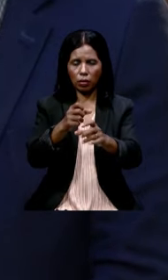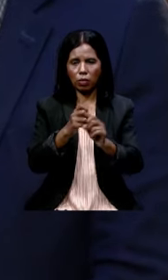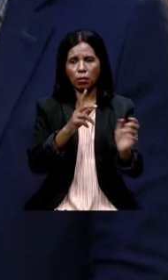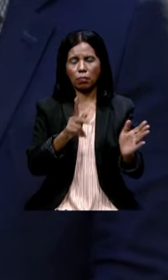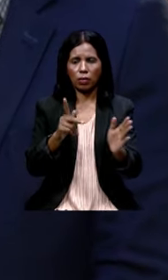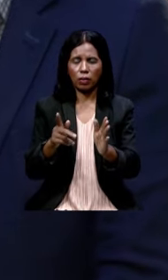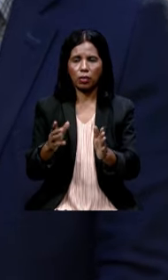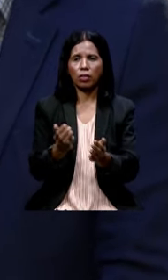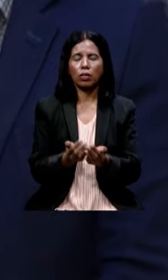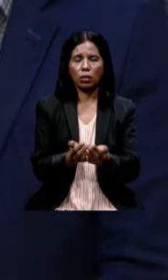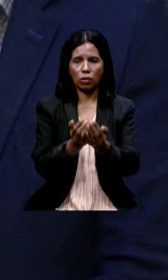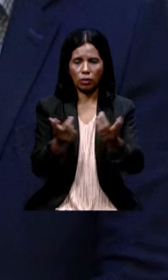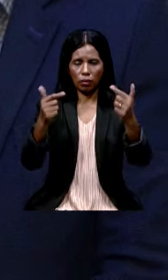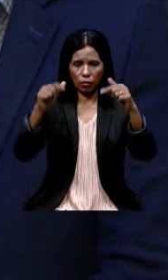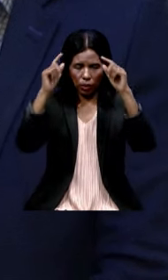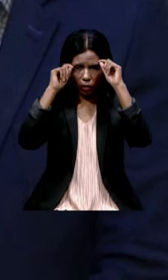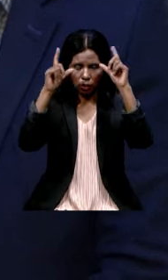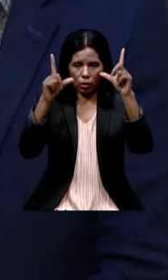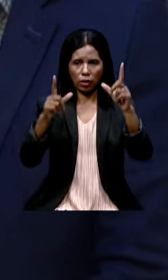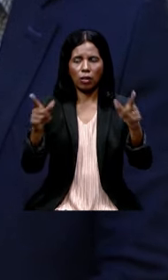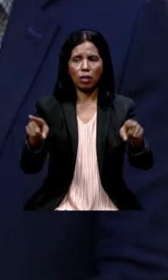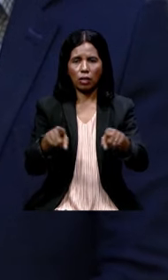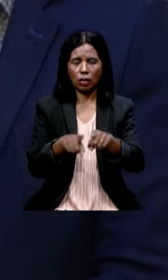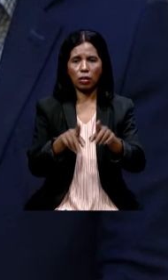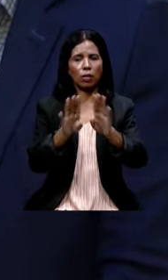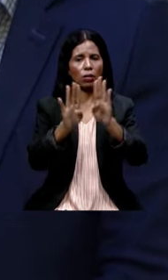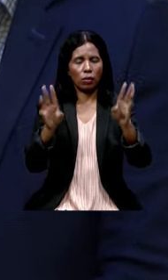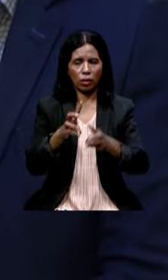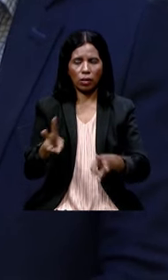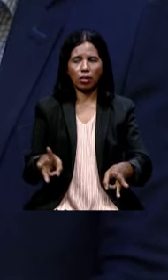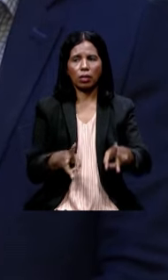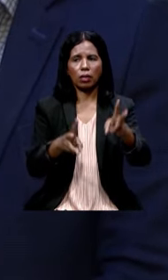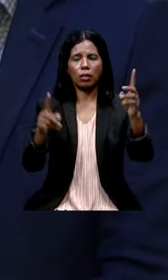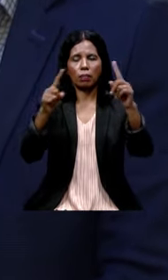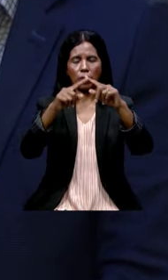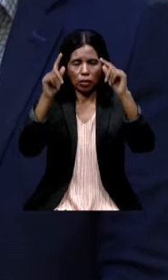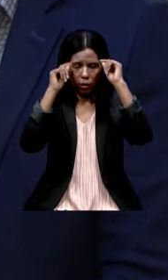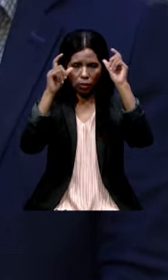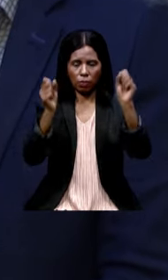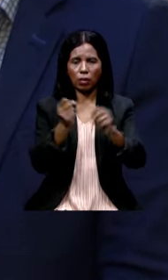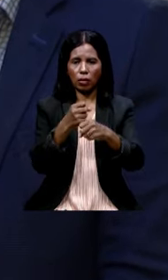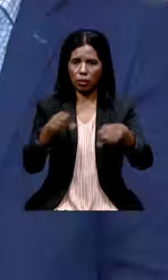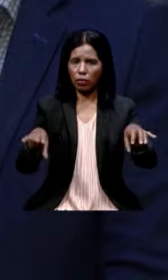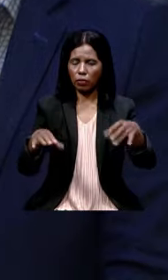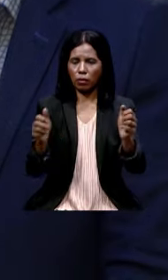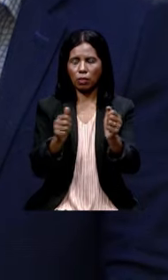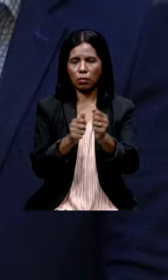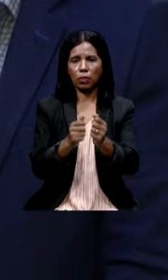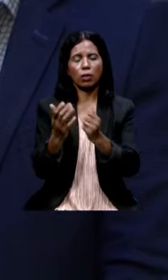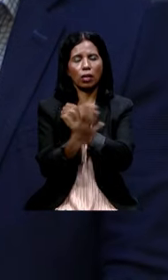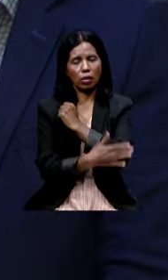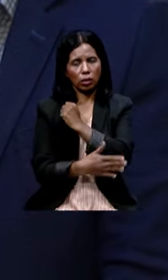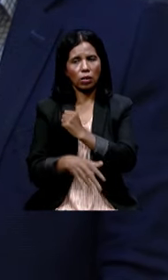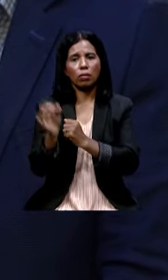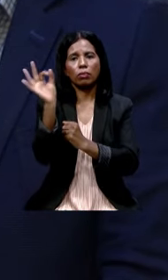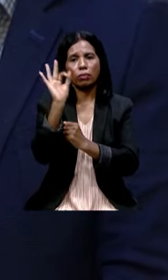si remia ro mai he Timor ne han sa lo ke dala para Timor be de halo cooperação ho França con